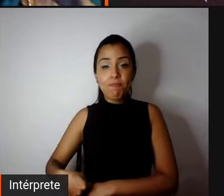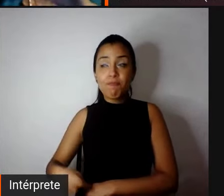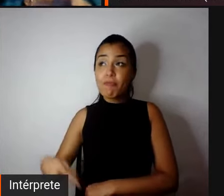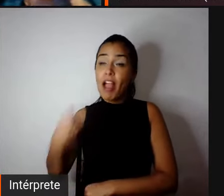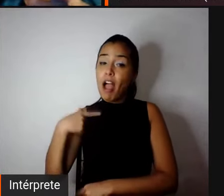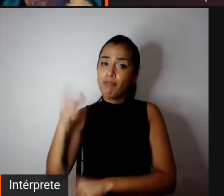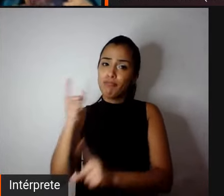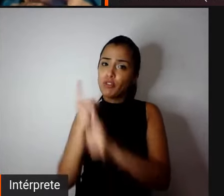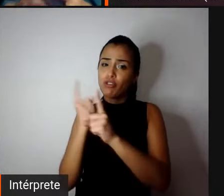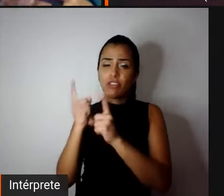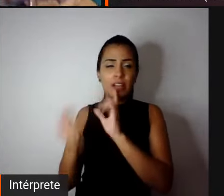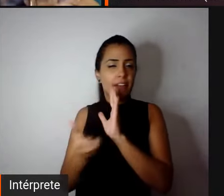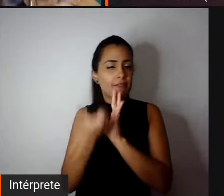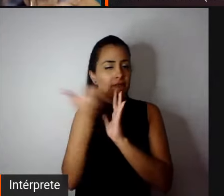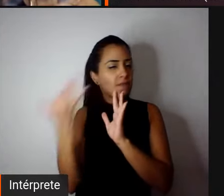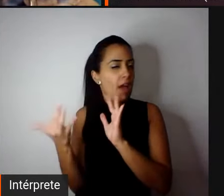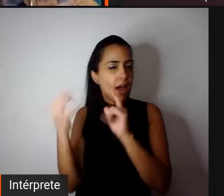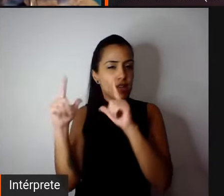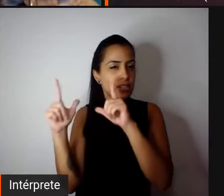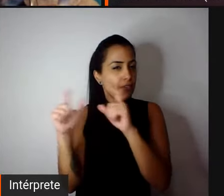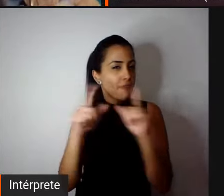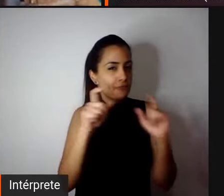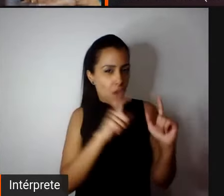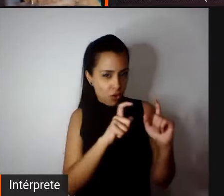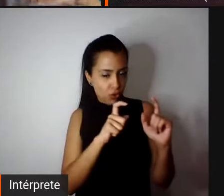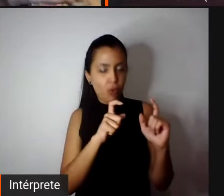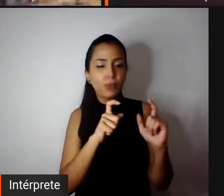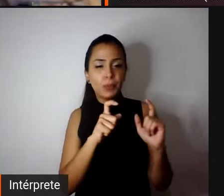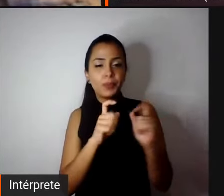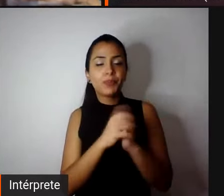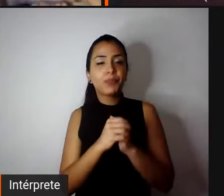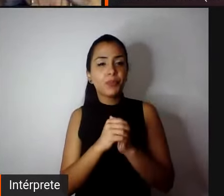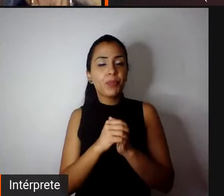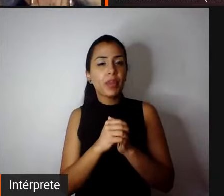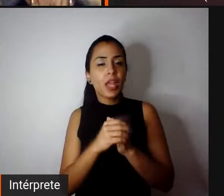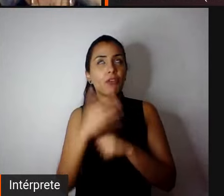de novo, e foi em